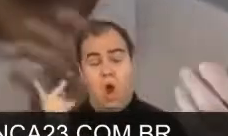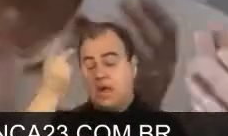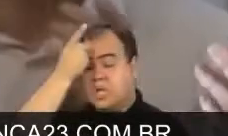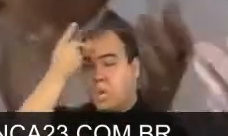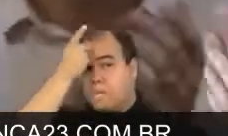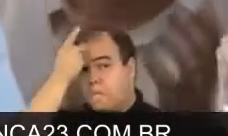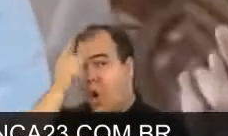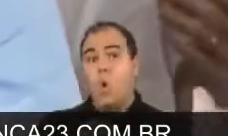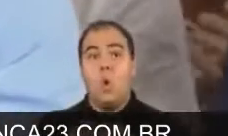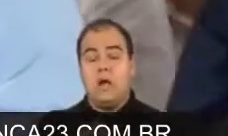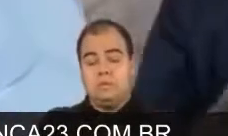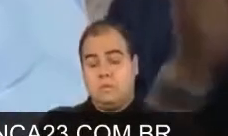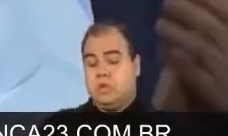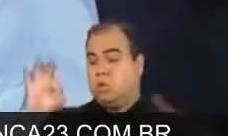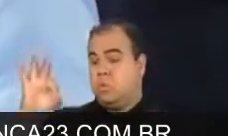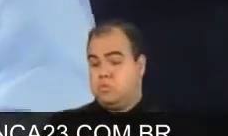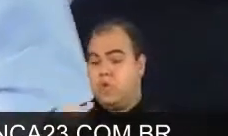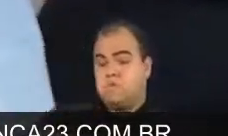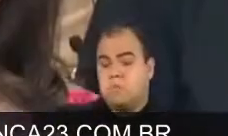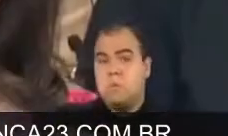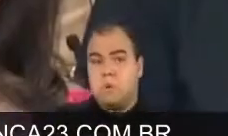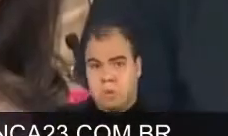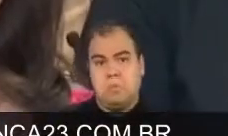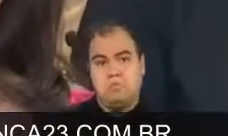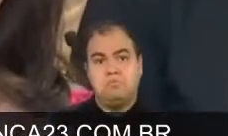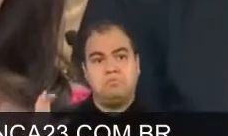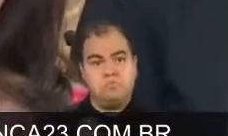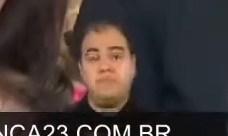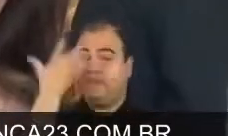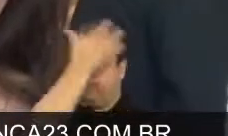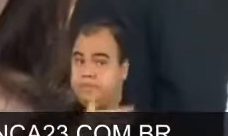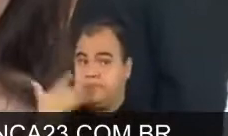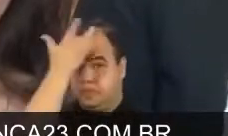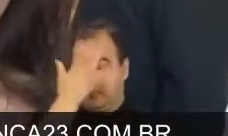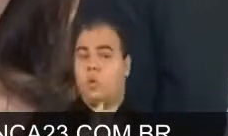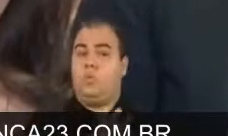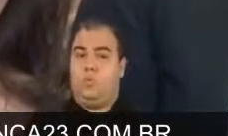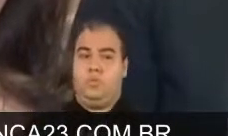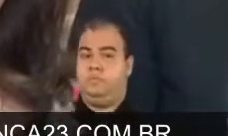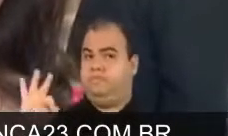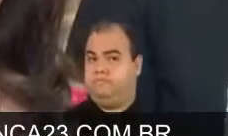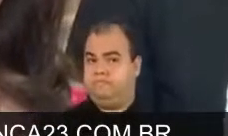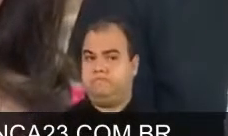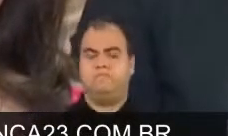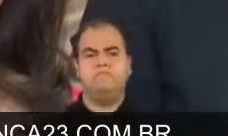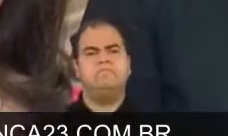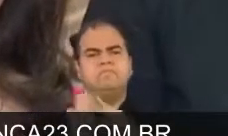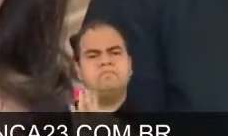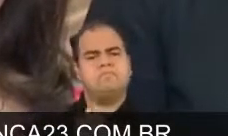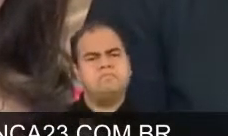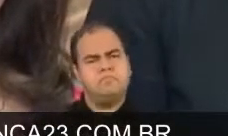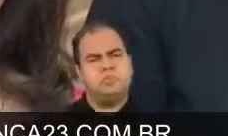com 55% dos votos válidos. Haddad ficou com 44%. As pesquisas da